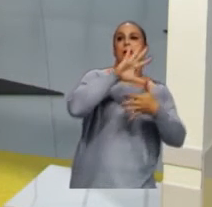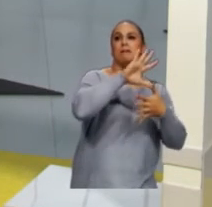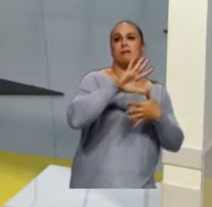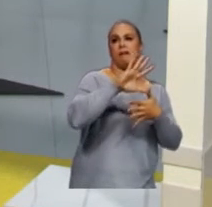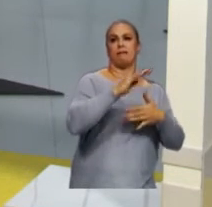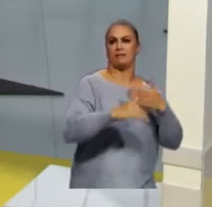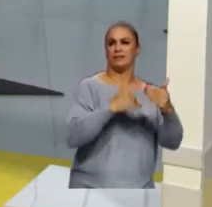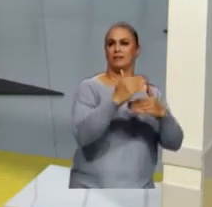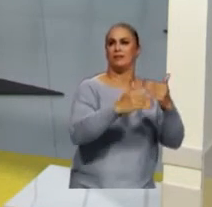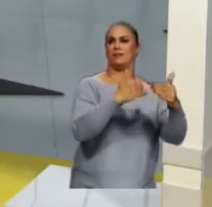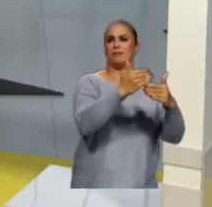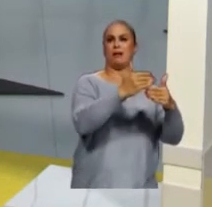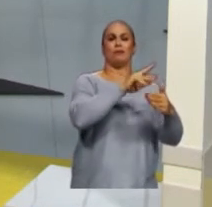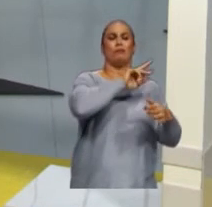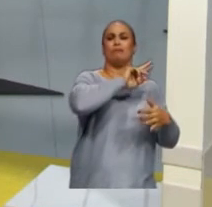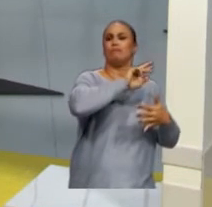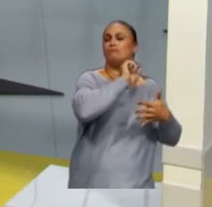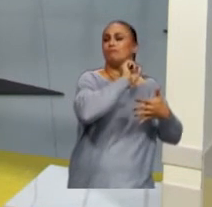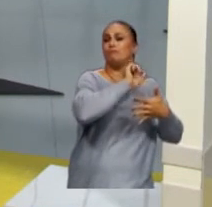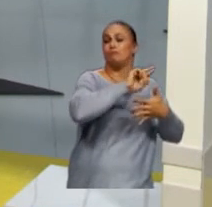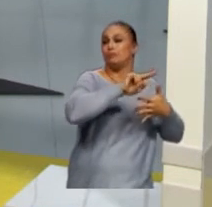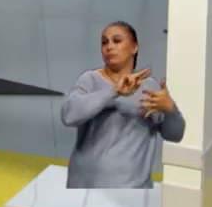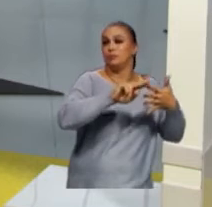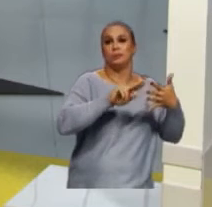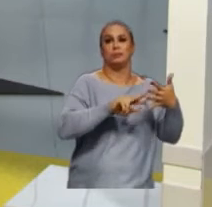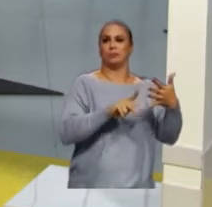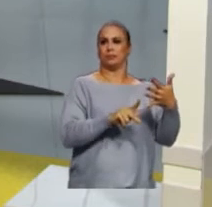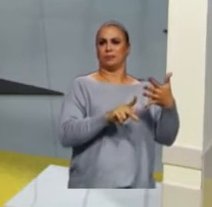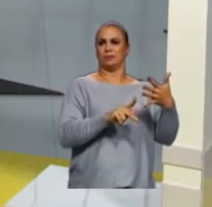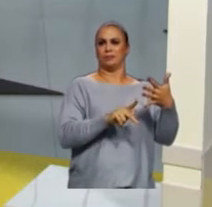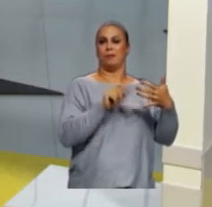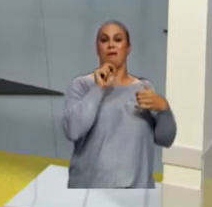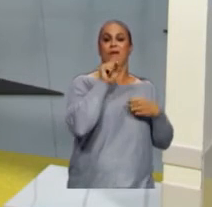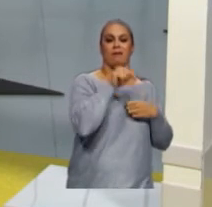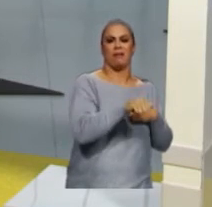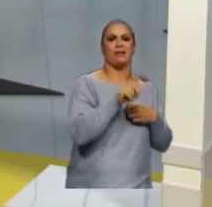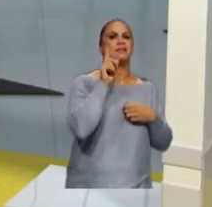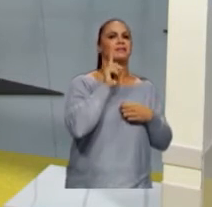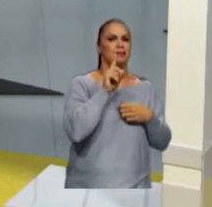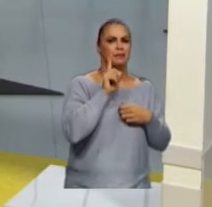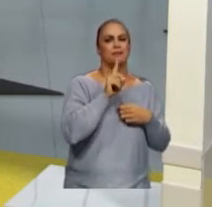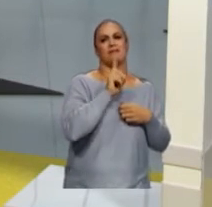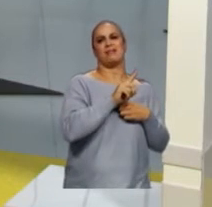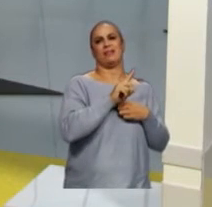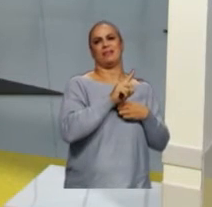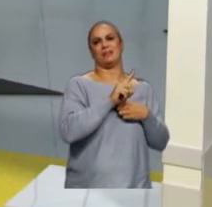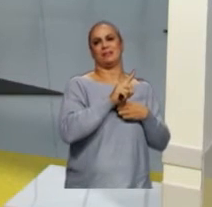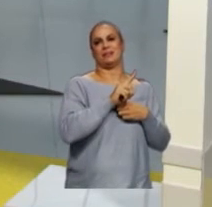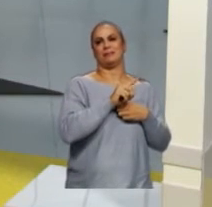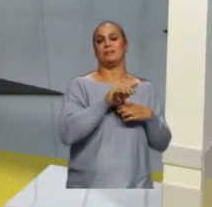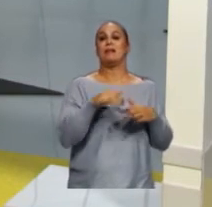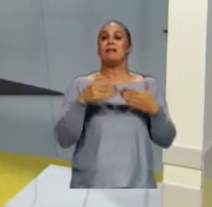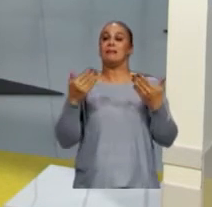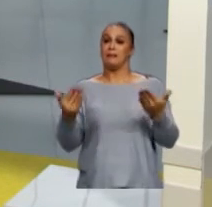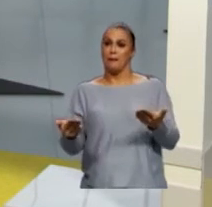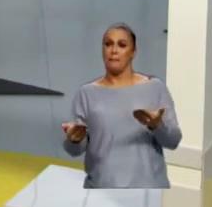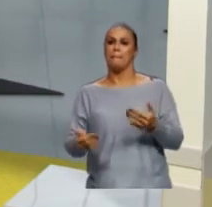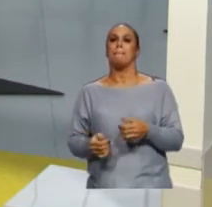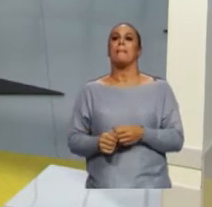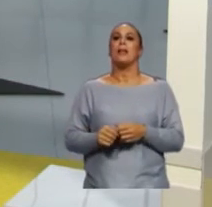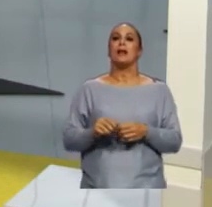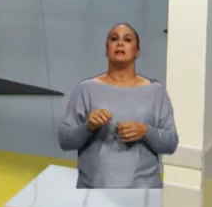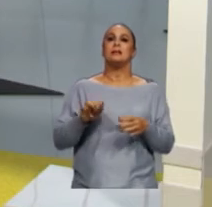América Latina. Então, essas bolsas de valores, esses títulos financeiros, eles